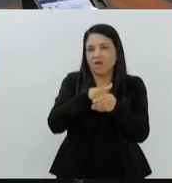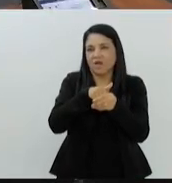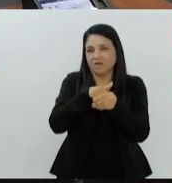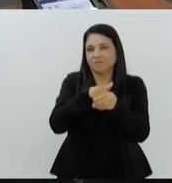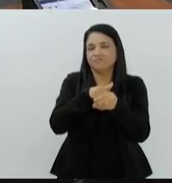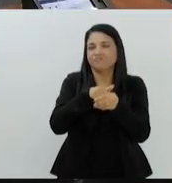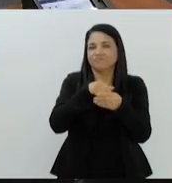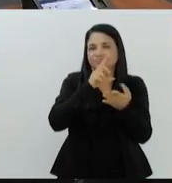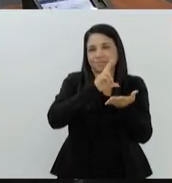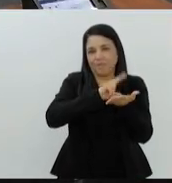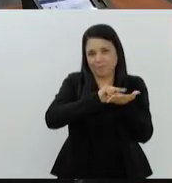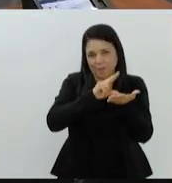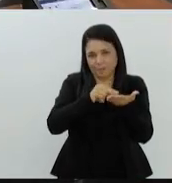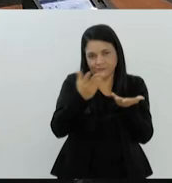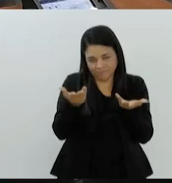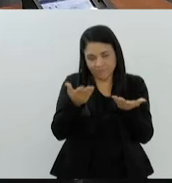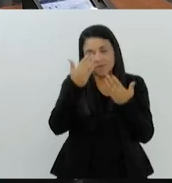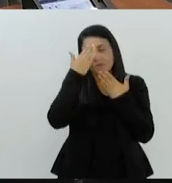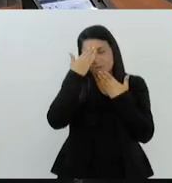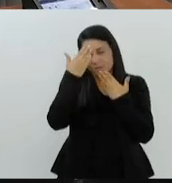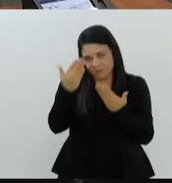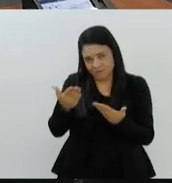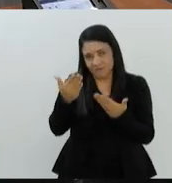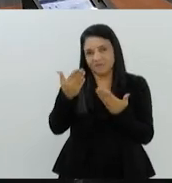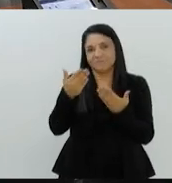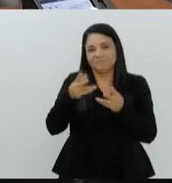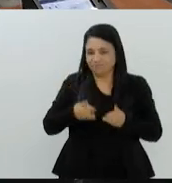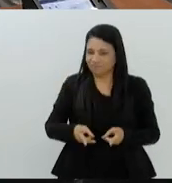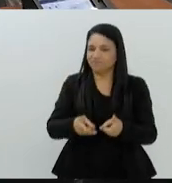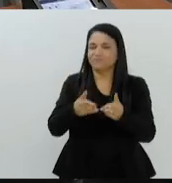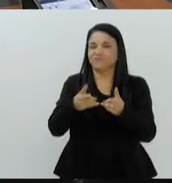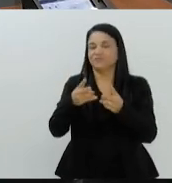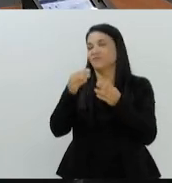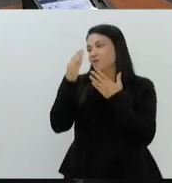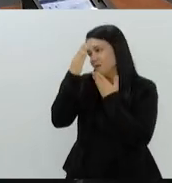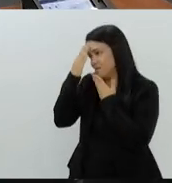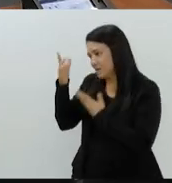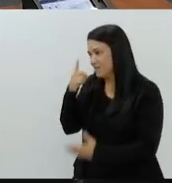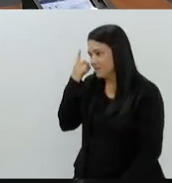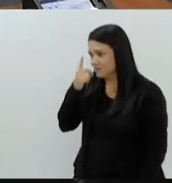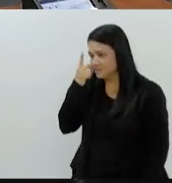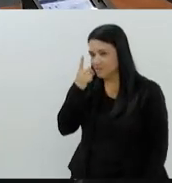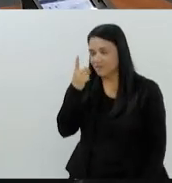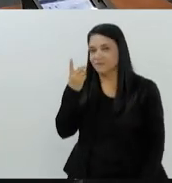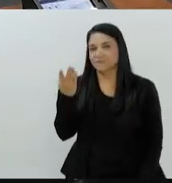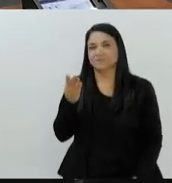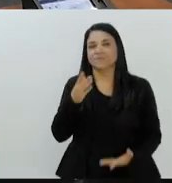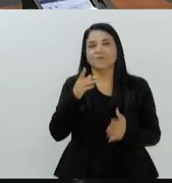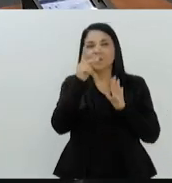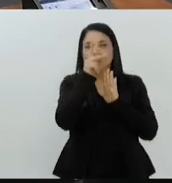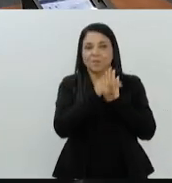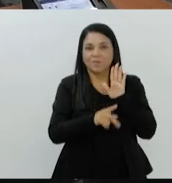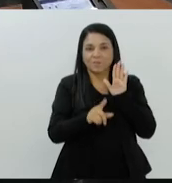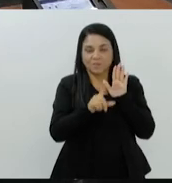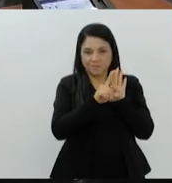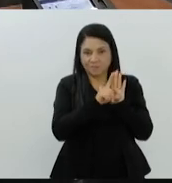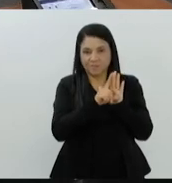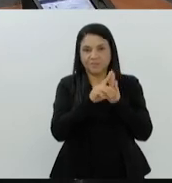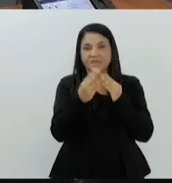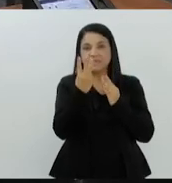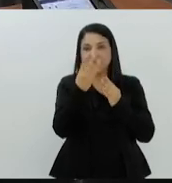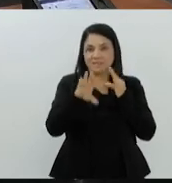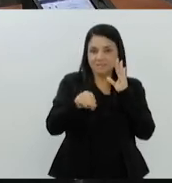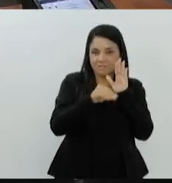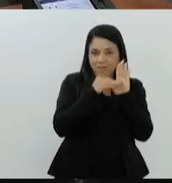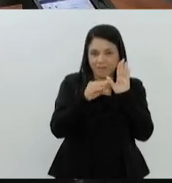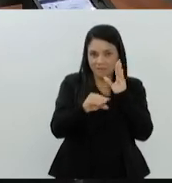Isso, todas as comissões. Muito obrigado e vamos lá, vamos em frente. Obrigada, deputado. O presente projeto recebeu 3 emendas